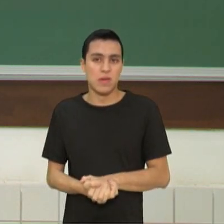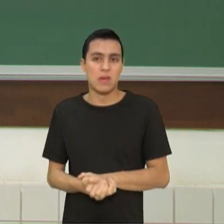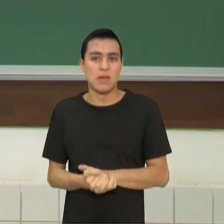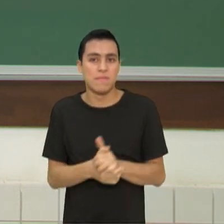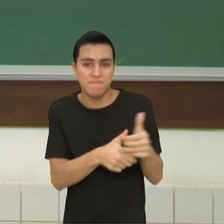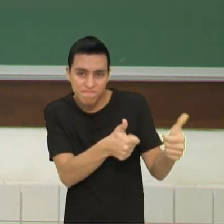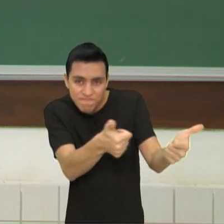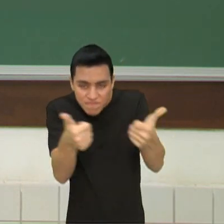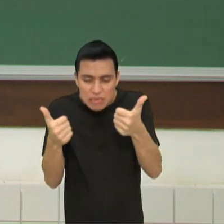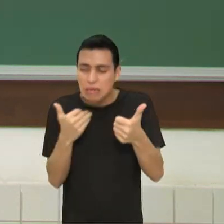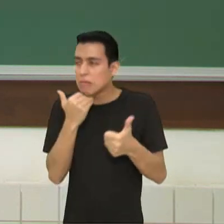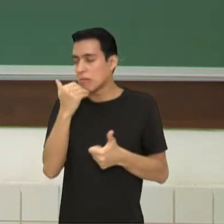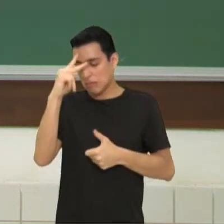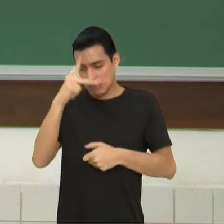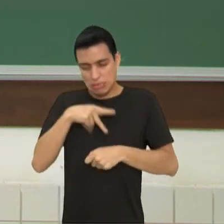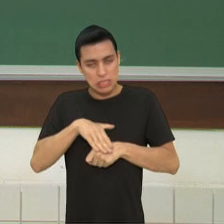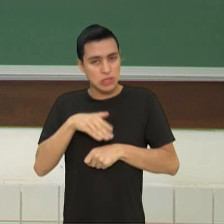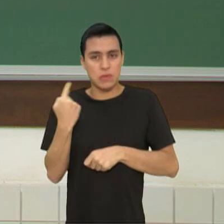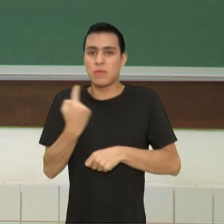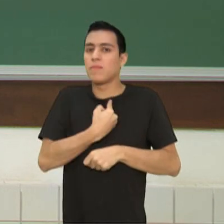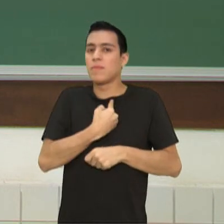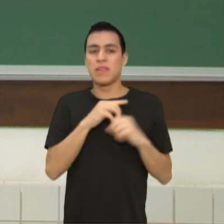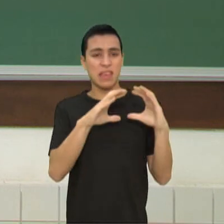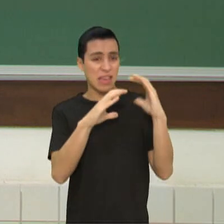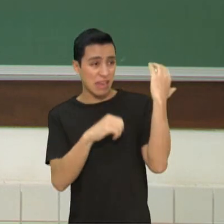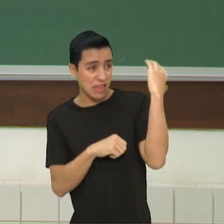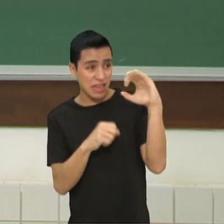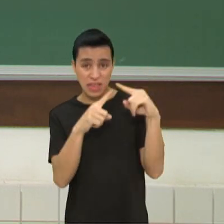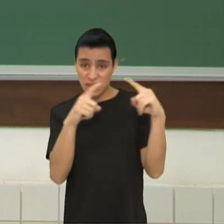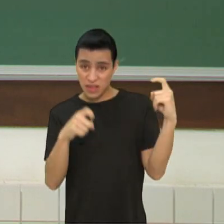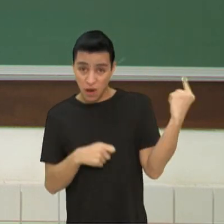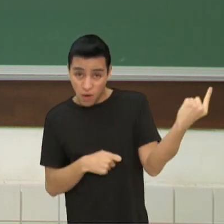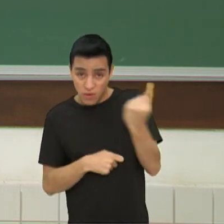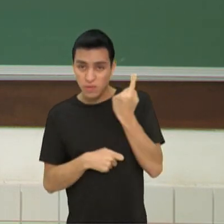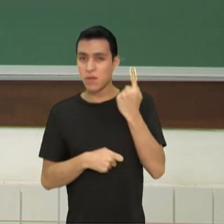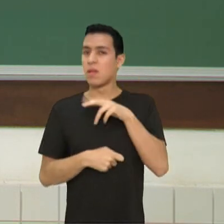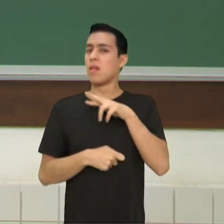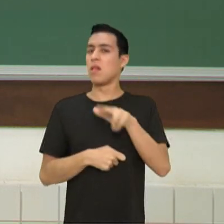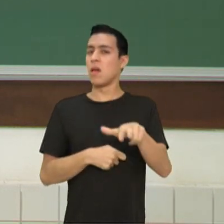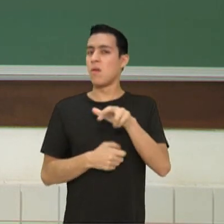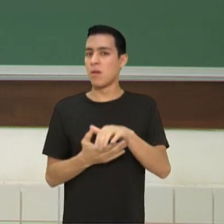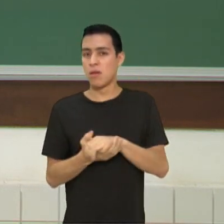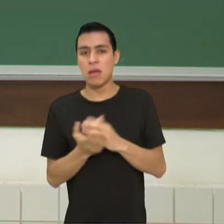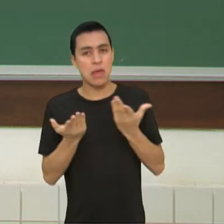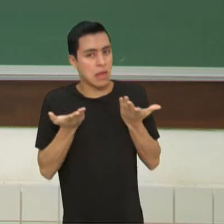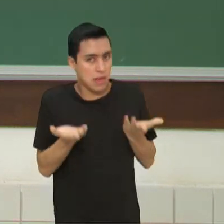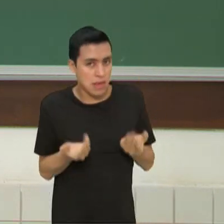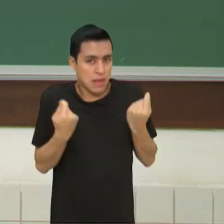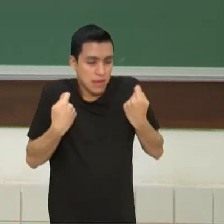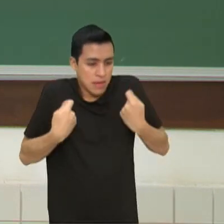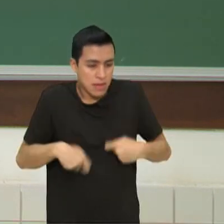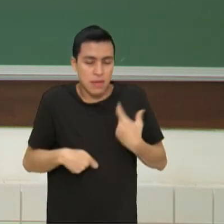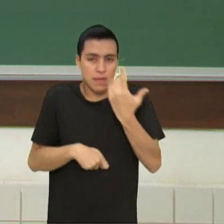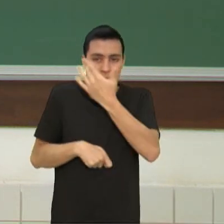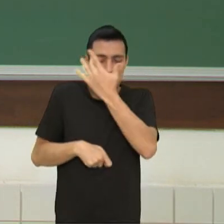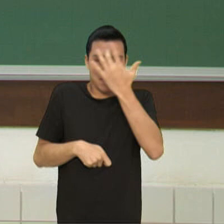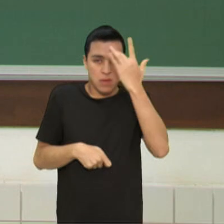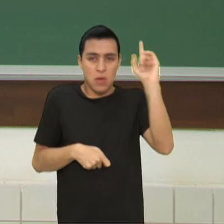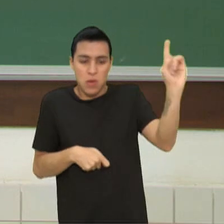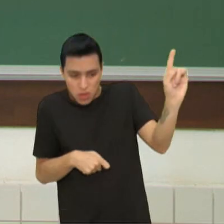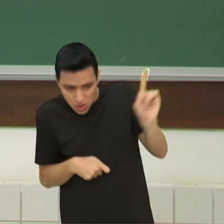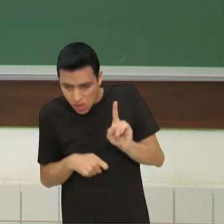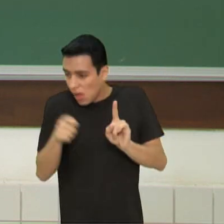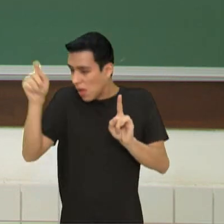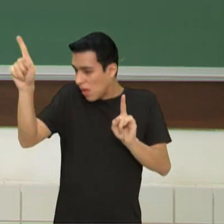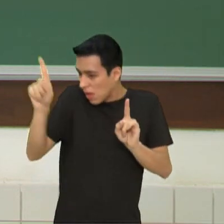Tá bom? Ninguém faz isso sozinho. Ciência não se faz sozinho. Para isso precisa de pessoas